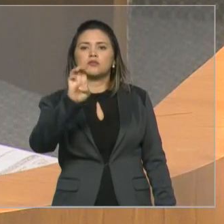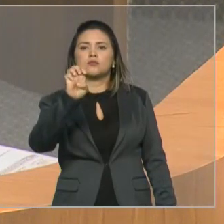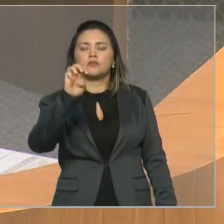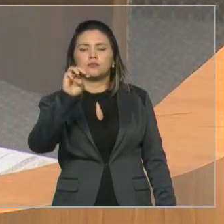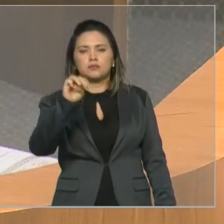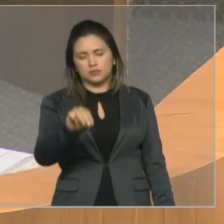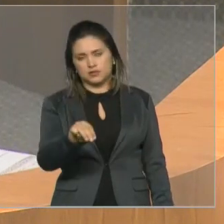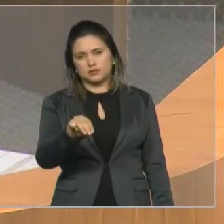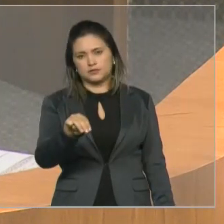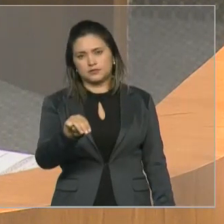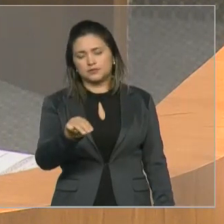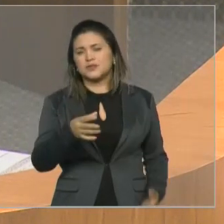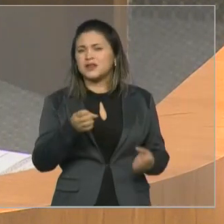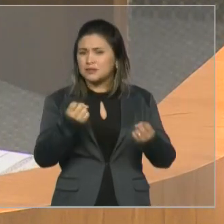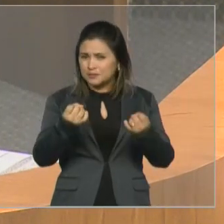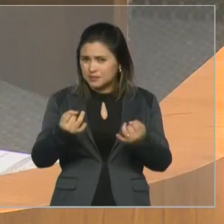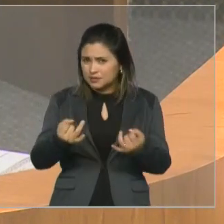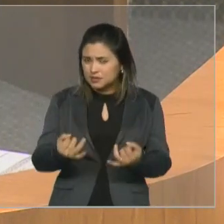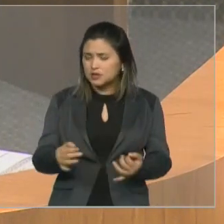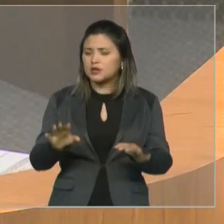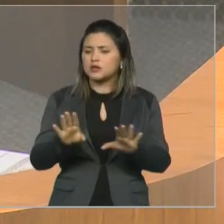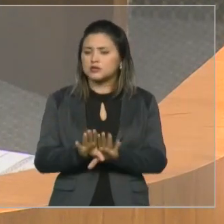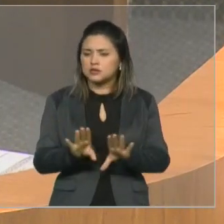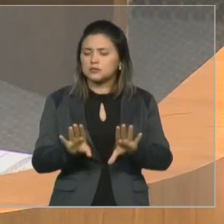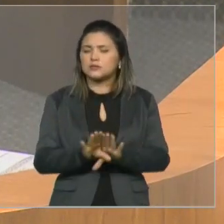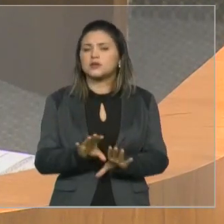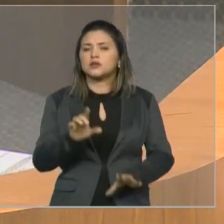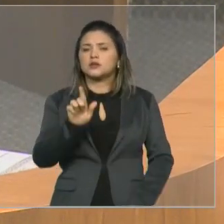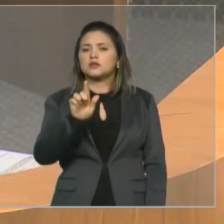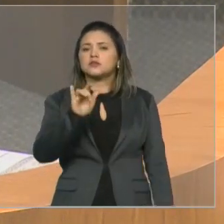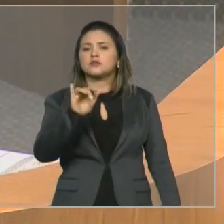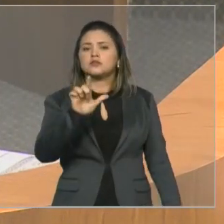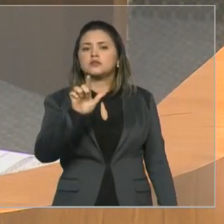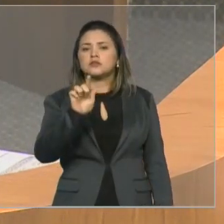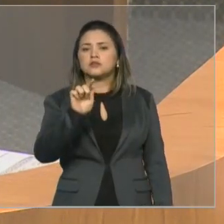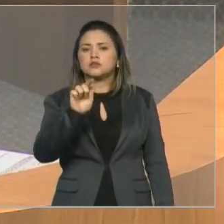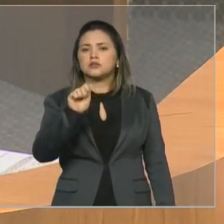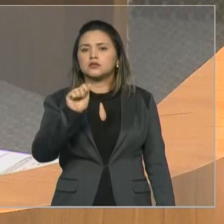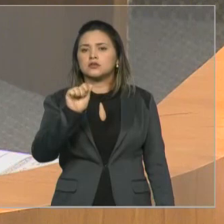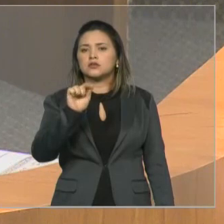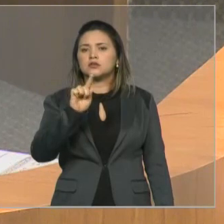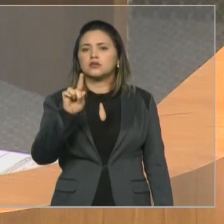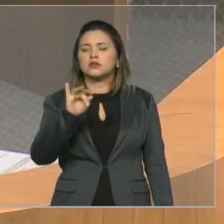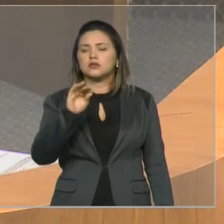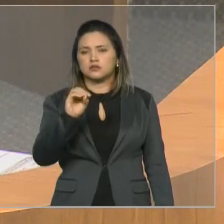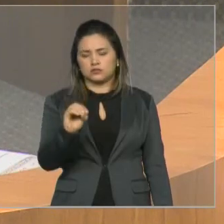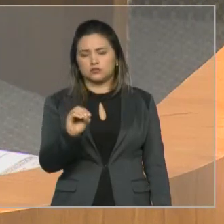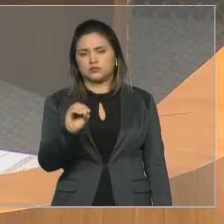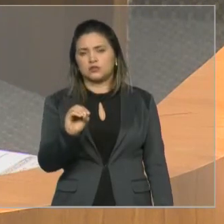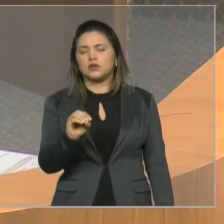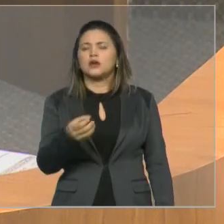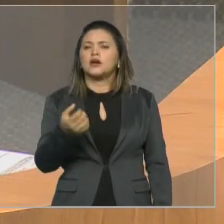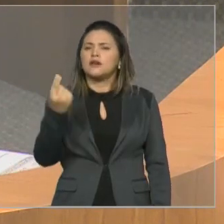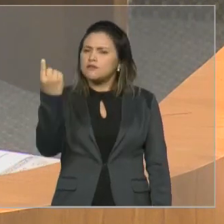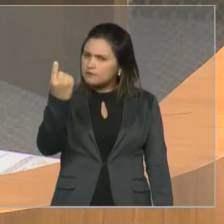Para os esclarecimentos também do doutor Gildásio Anjão, que vem a esta casa, da mesma forma